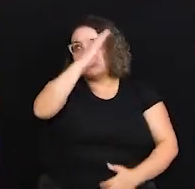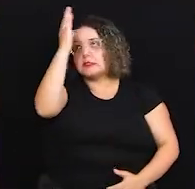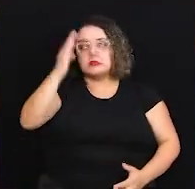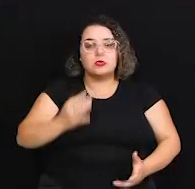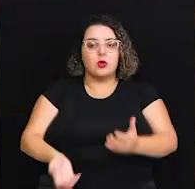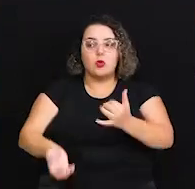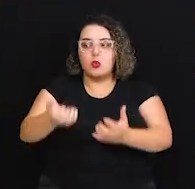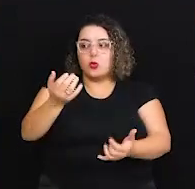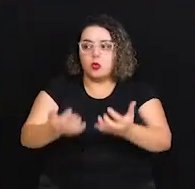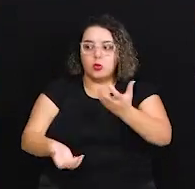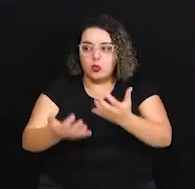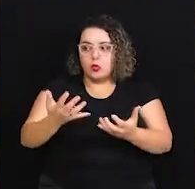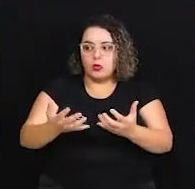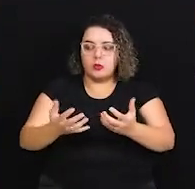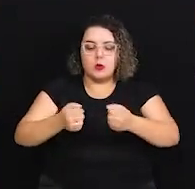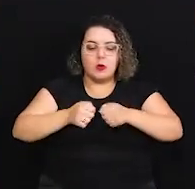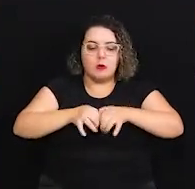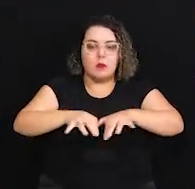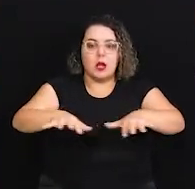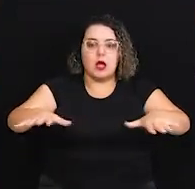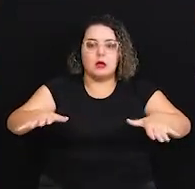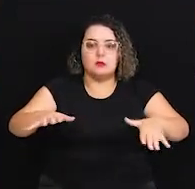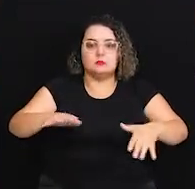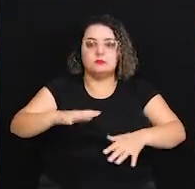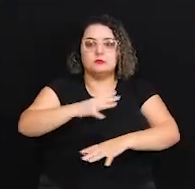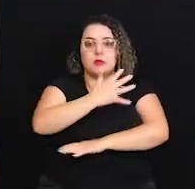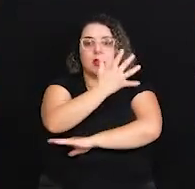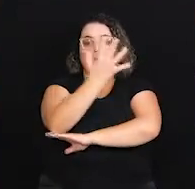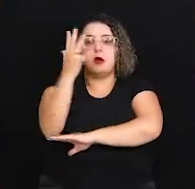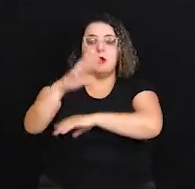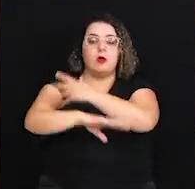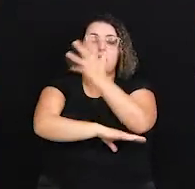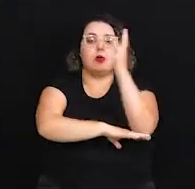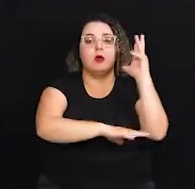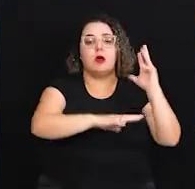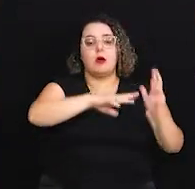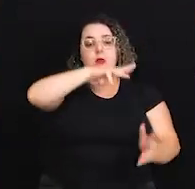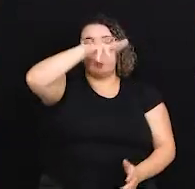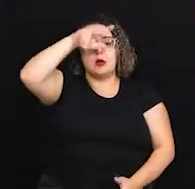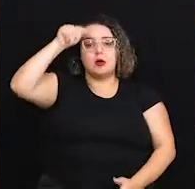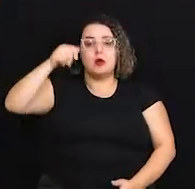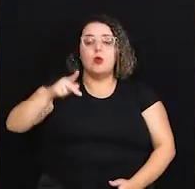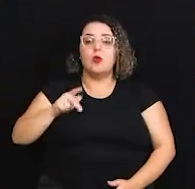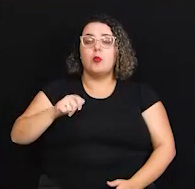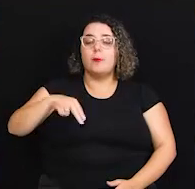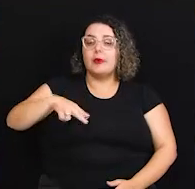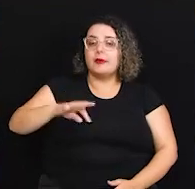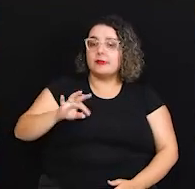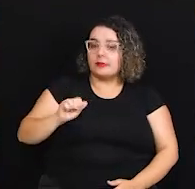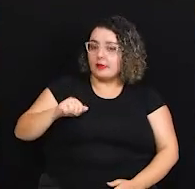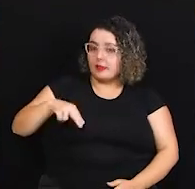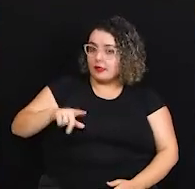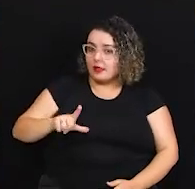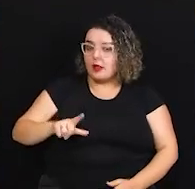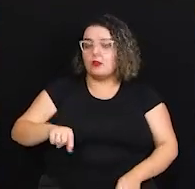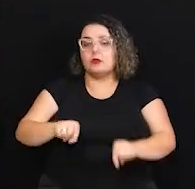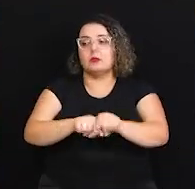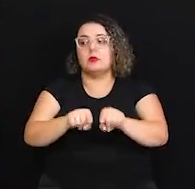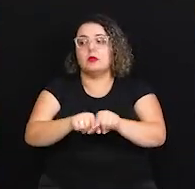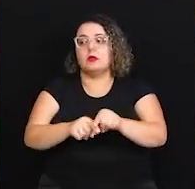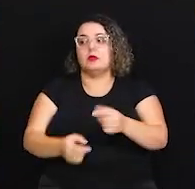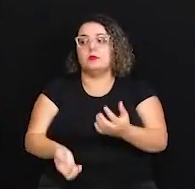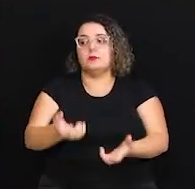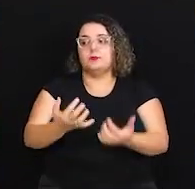de proporções imensas na Amazônia, o Pantanal também estava debaixo de fogo, né? E aí eu faço parte